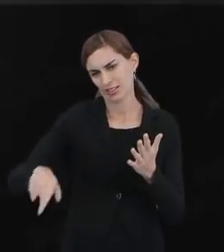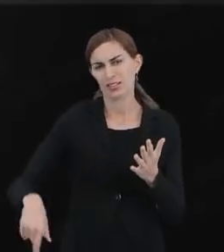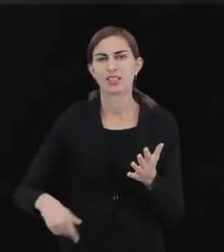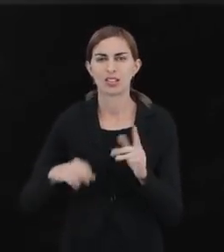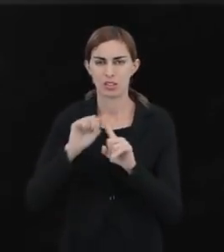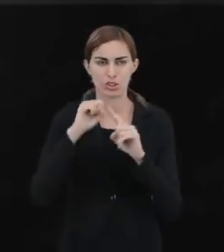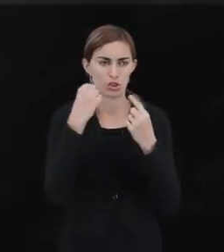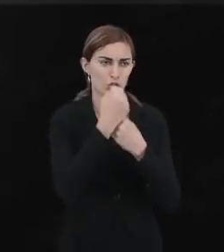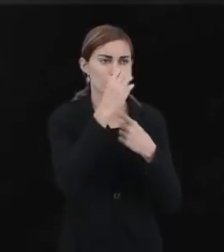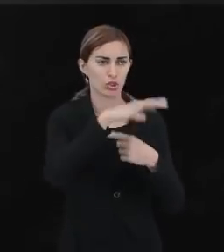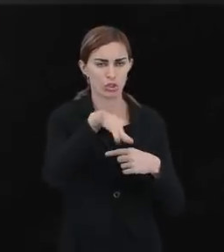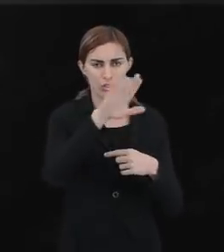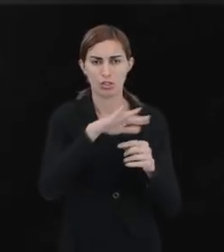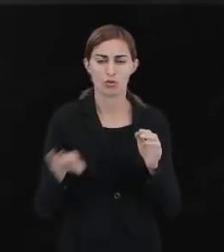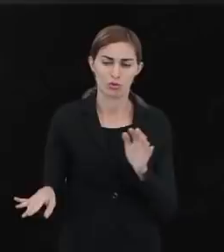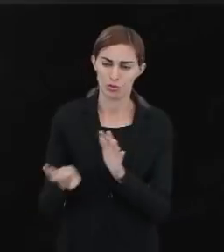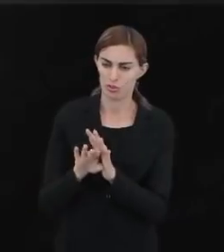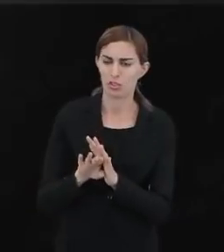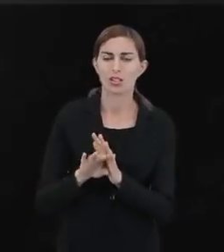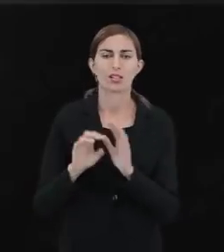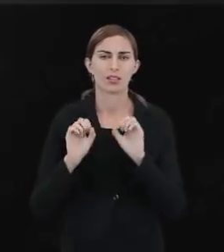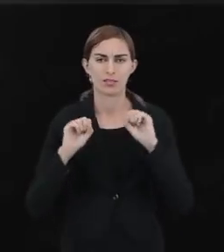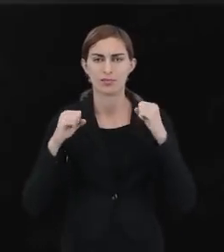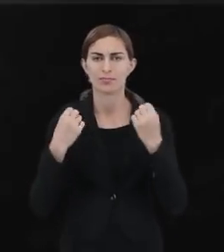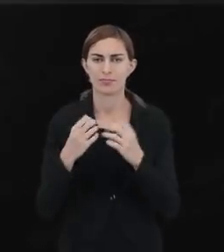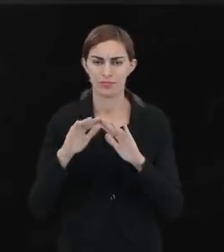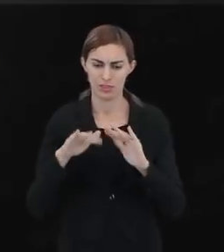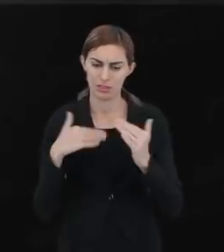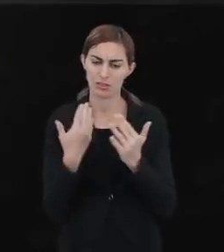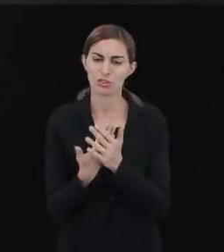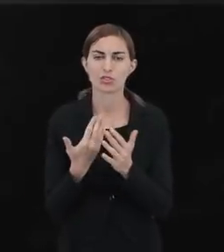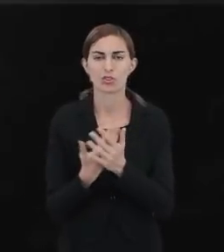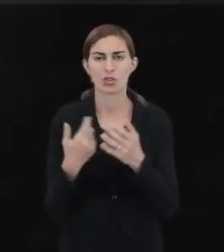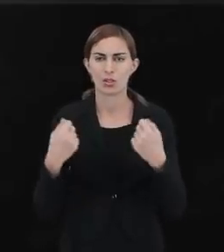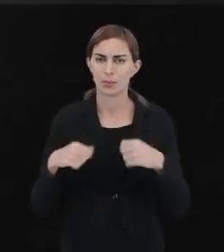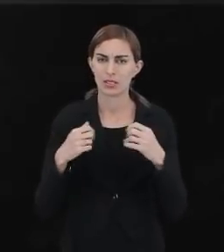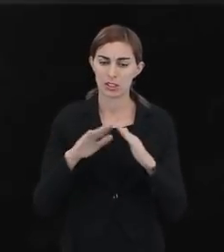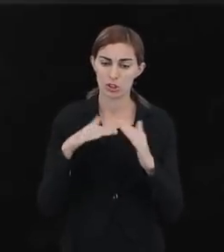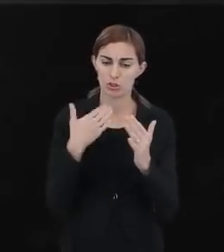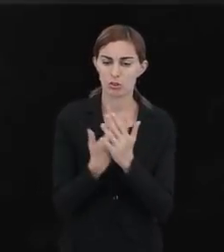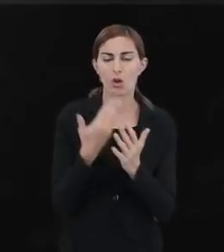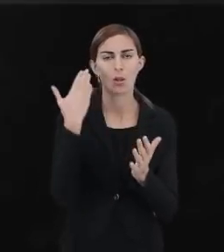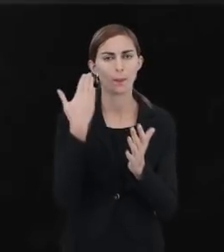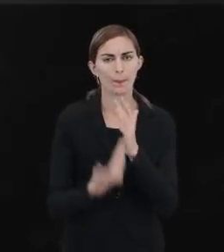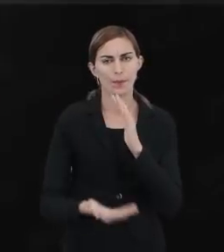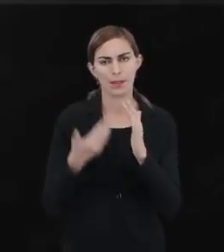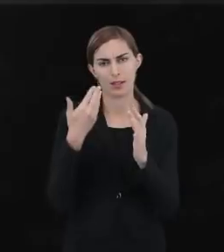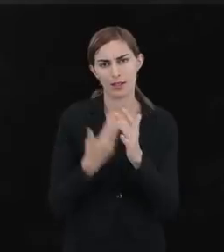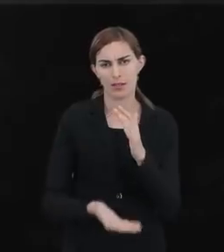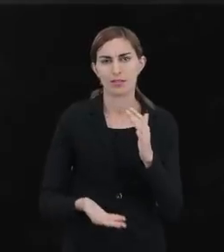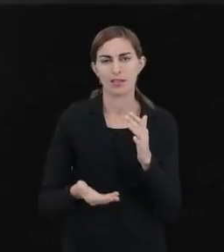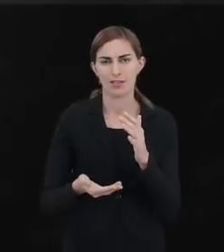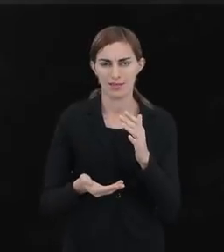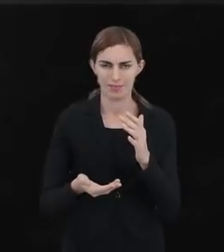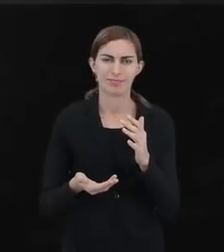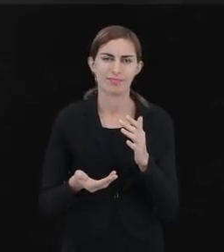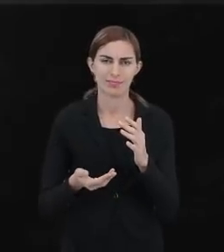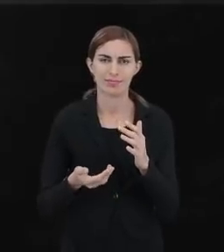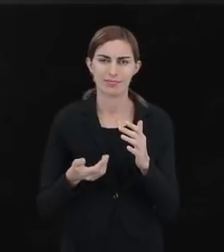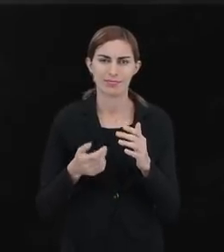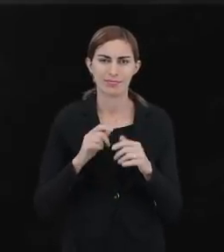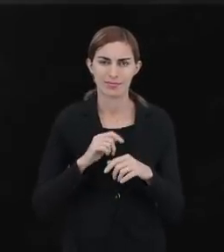demandas sociais que chegam à escola e que é preciso organização para que a escola não perca inclusive aquilo que é a sua função